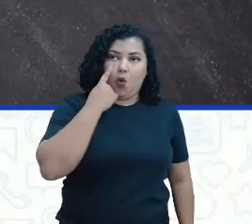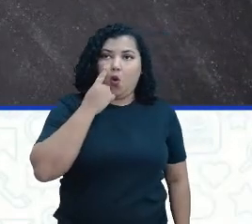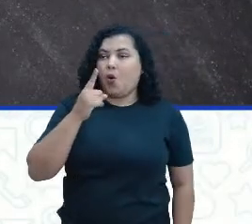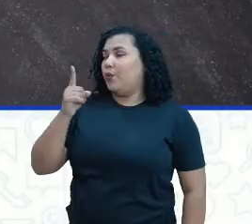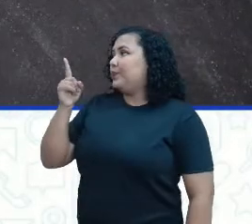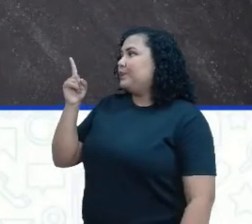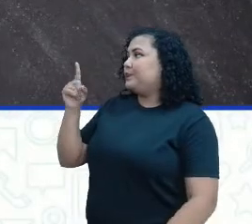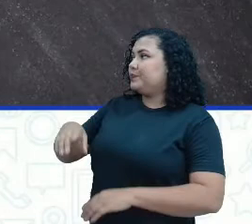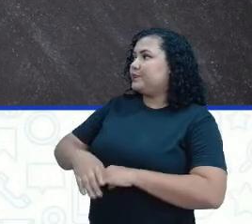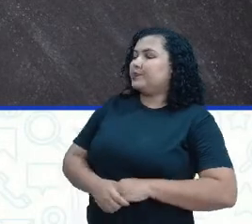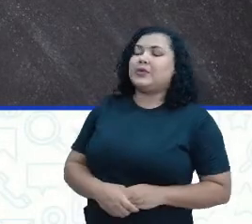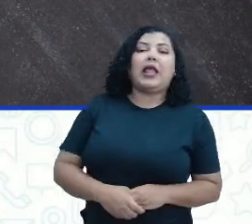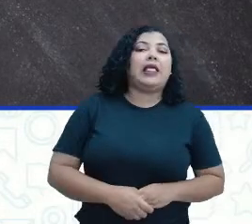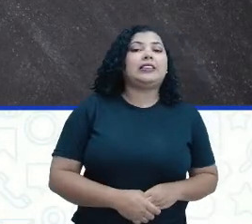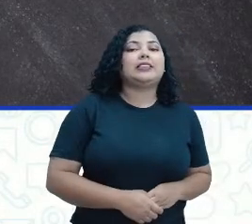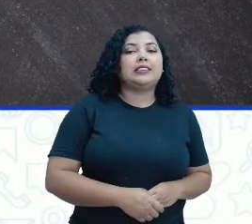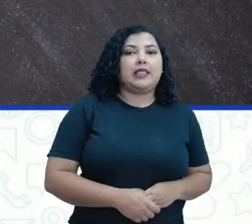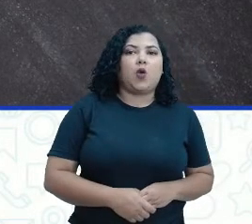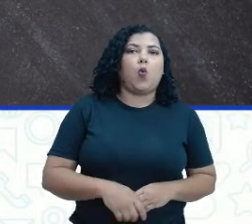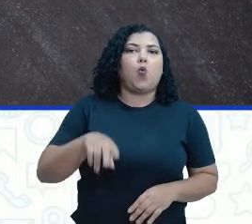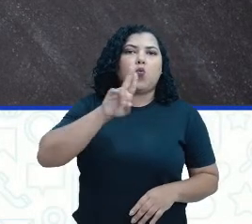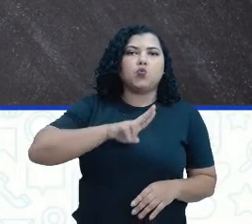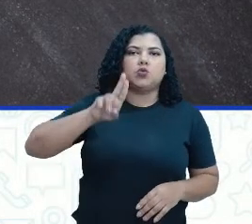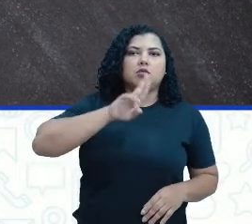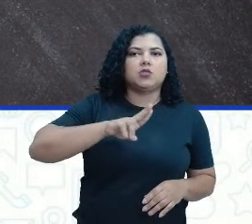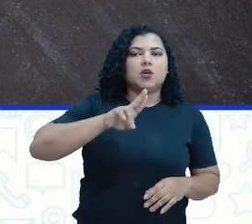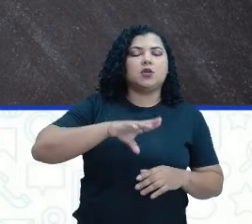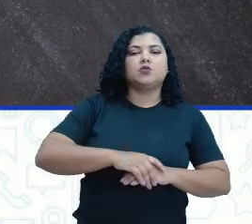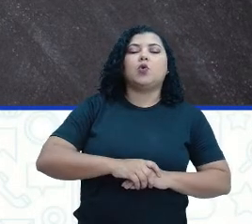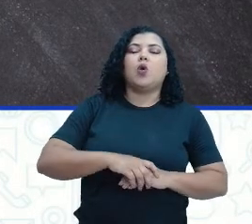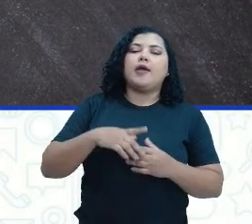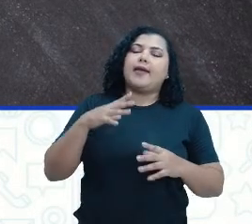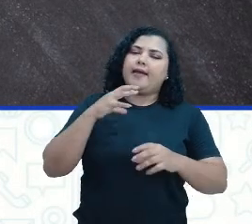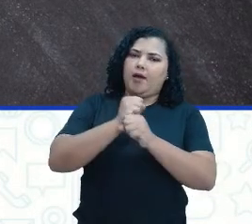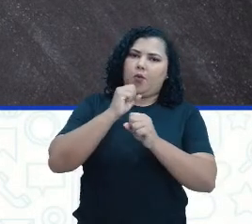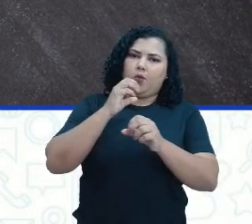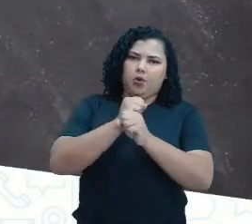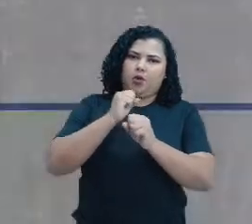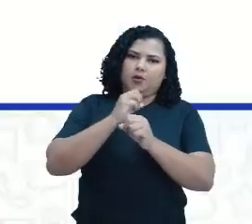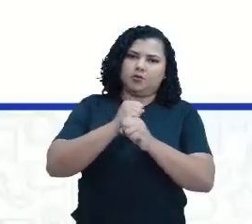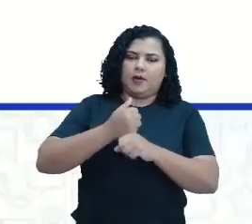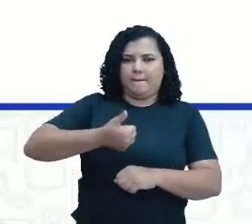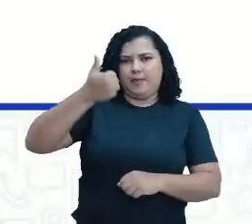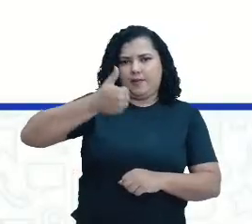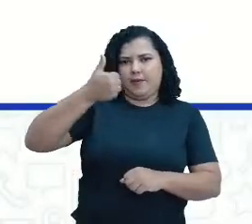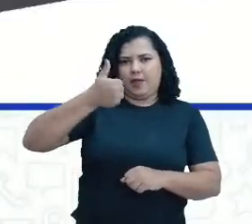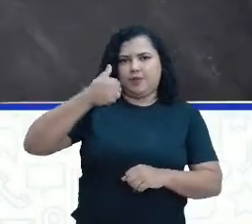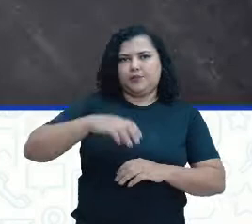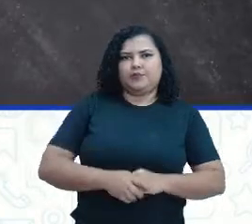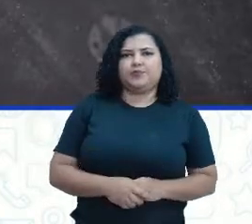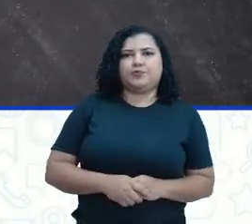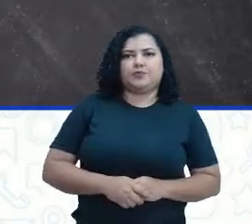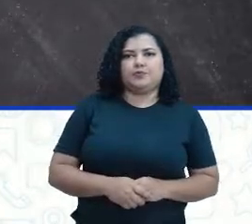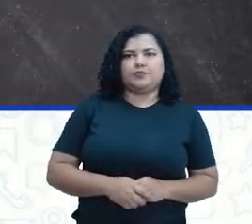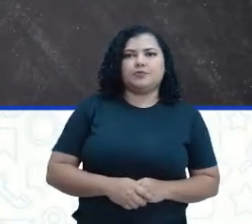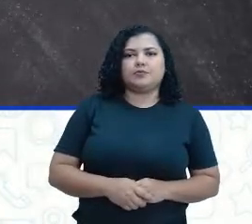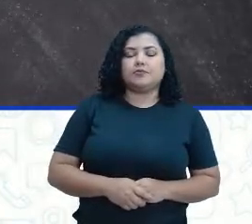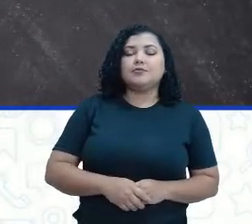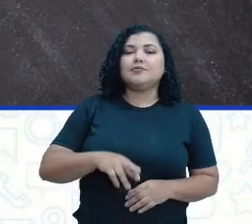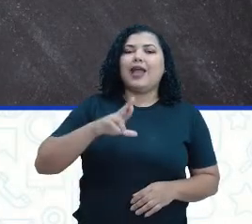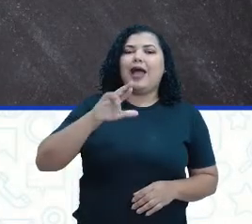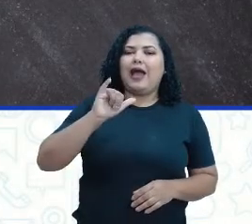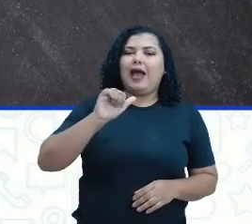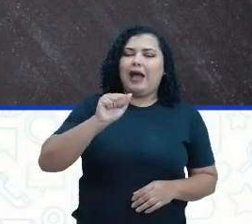ter o chamado desvio padrão. Então, calculando aí nesse caso, dessa primeira equipe, a raiz quadrada